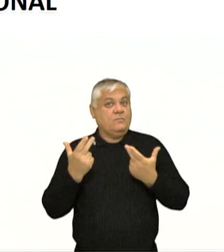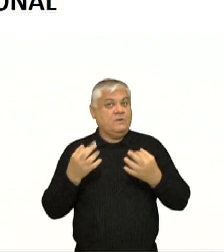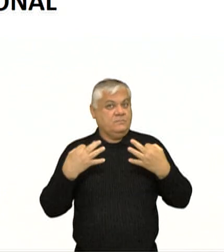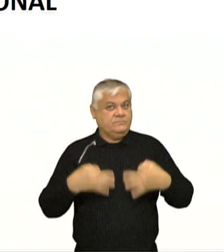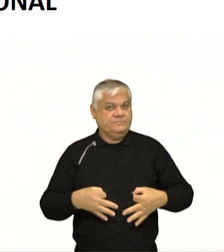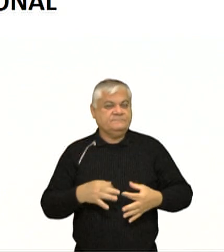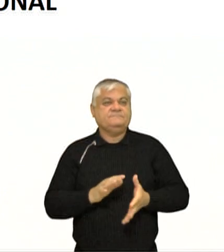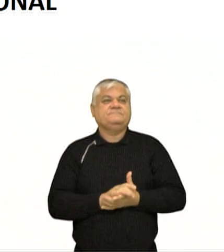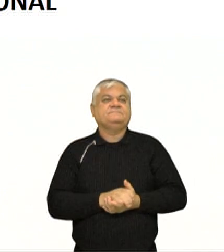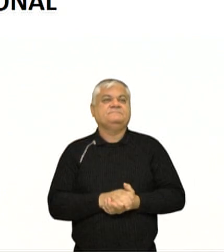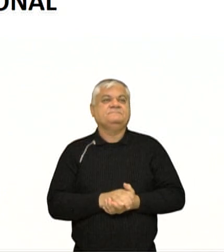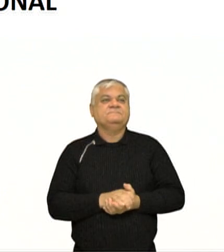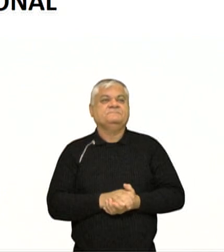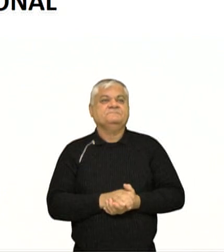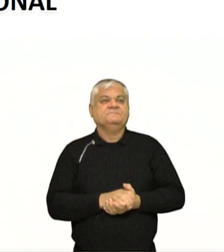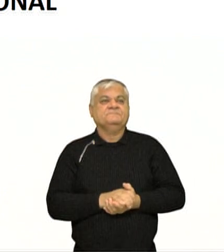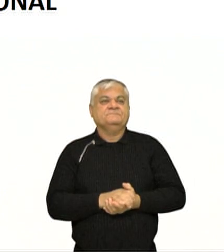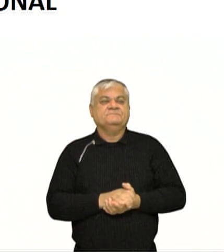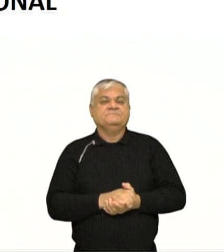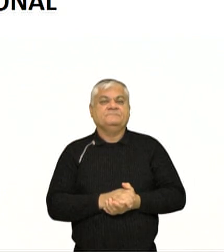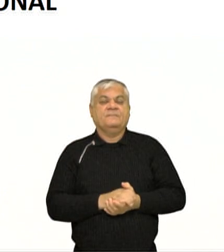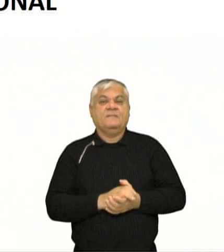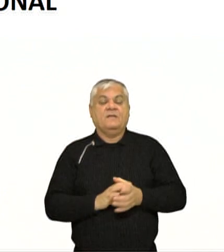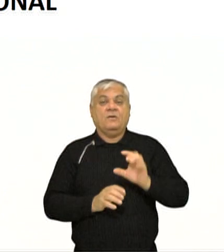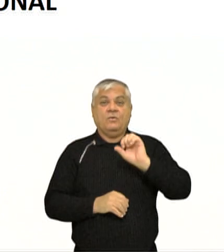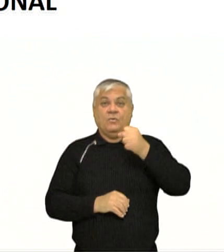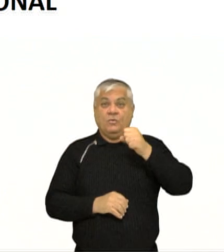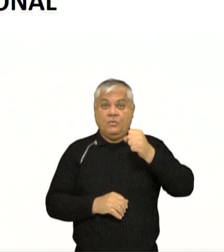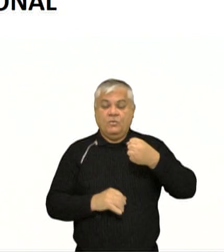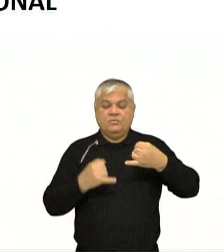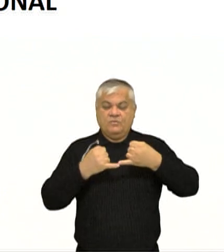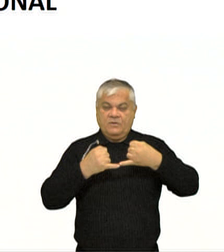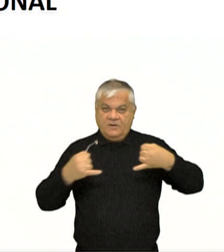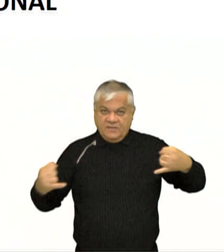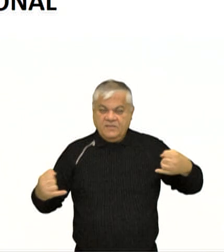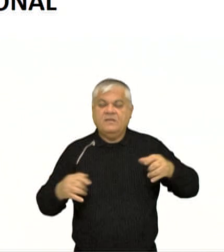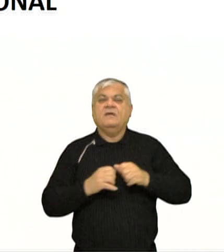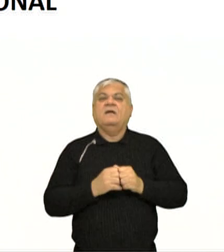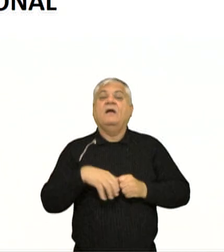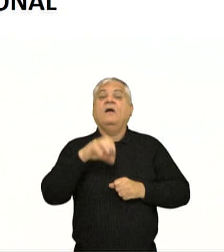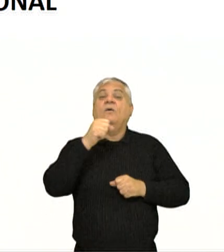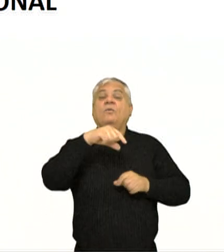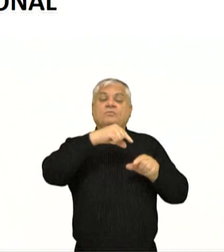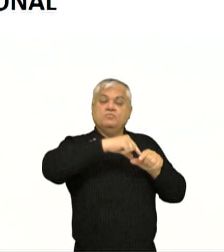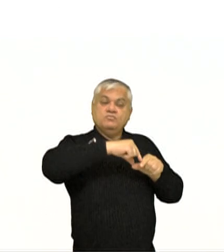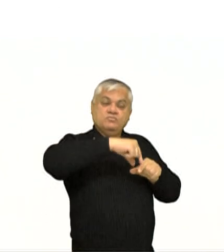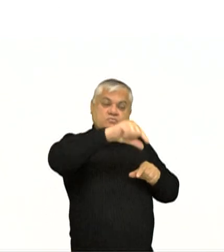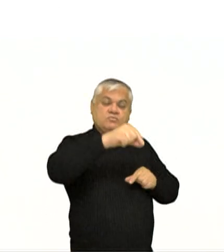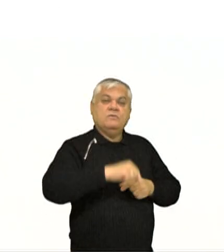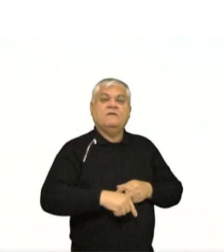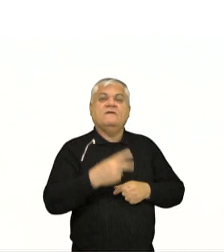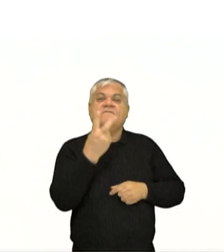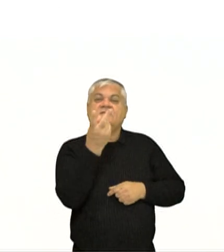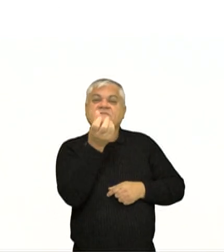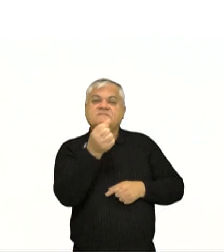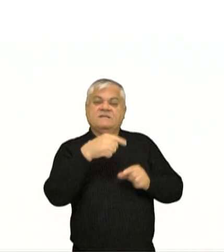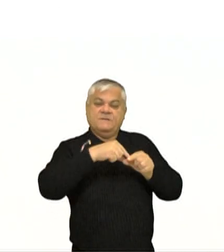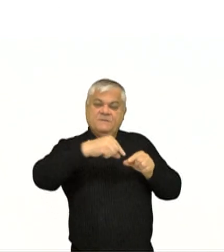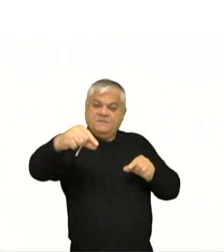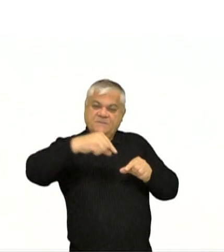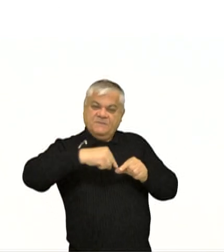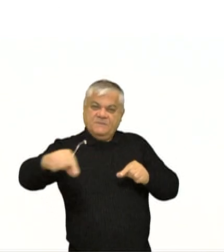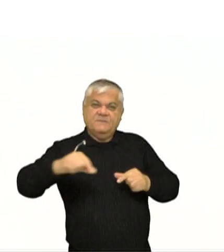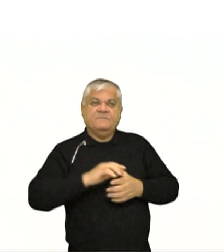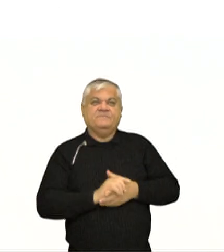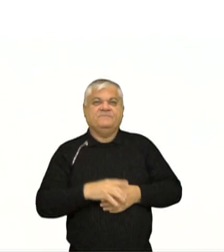diagonais. Composto por 8 fileiras, 8 colunas e 26 diagonais. Então, esse